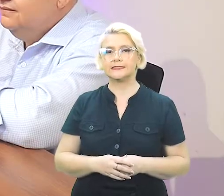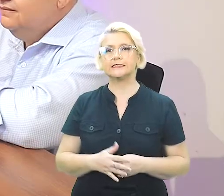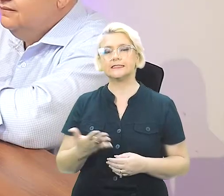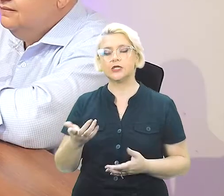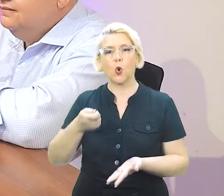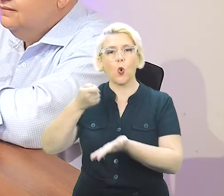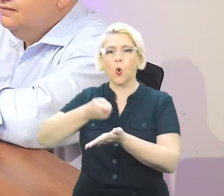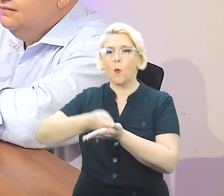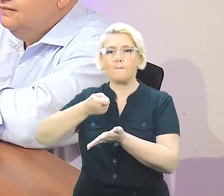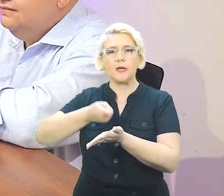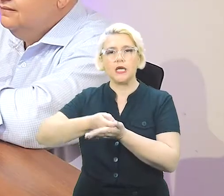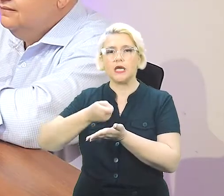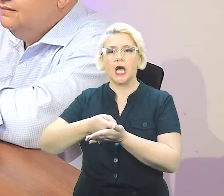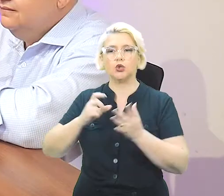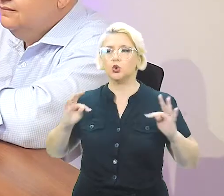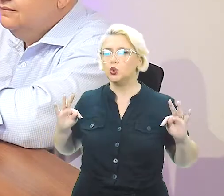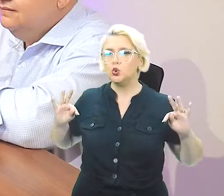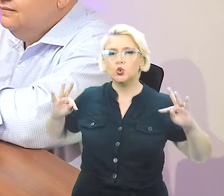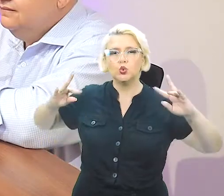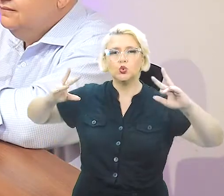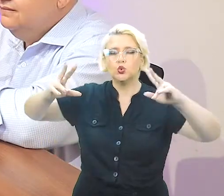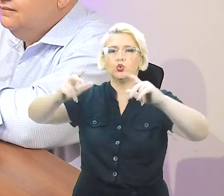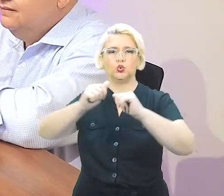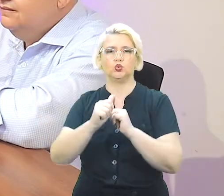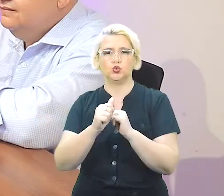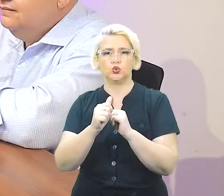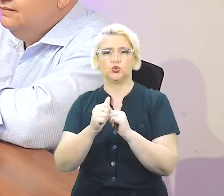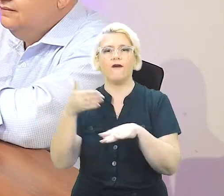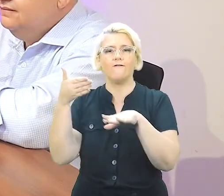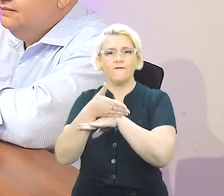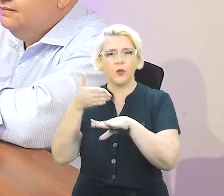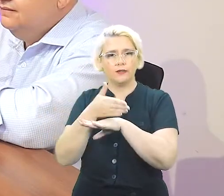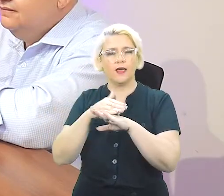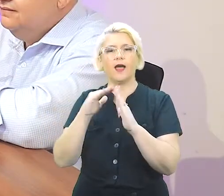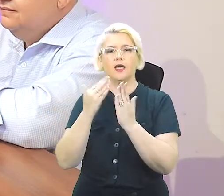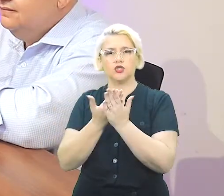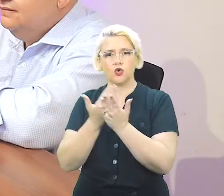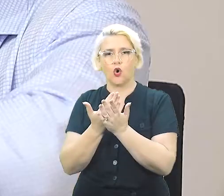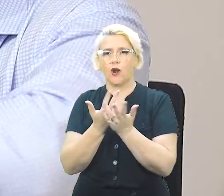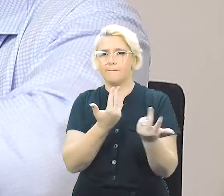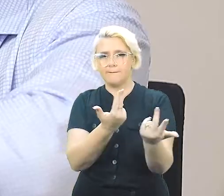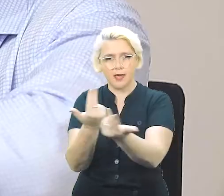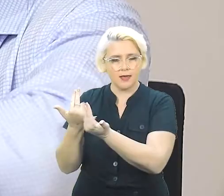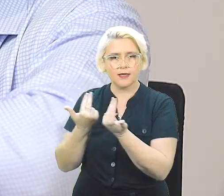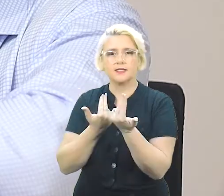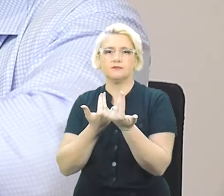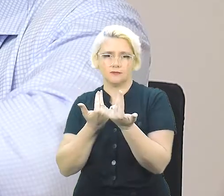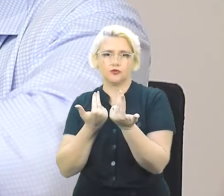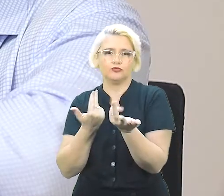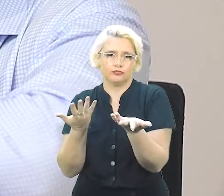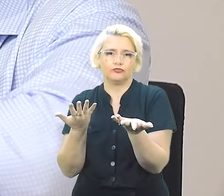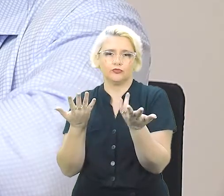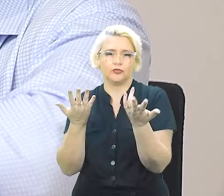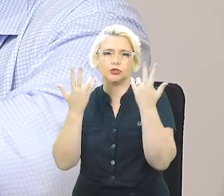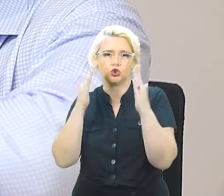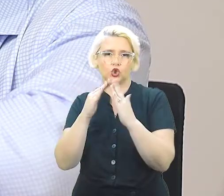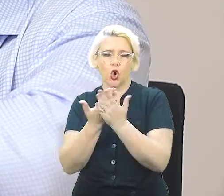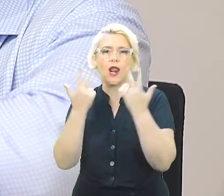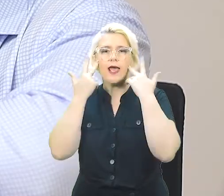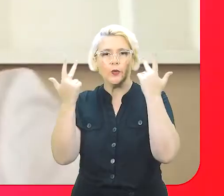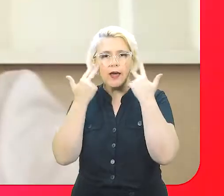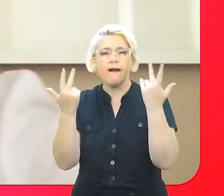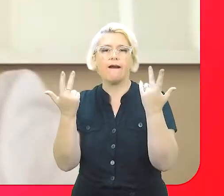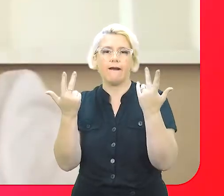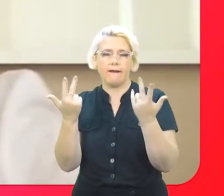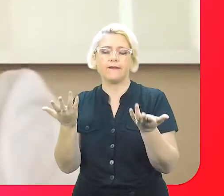a obrigatoriedade de todos, não é? Frequentarem as mesmas escolas, as escolas comuns